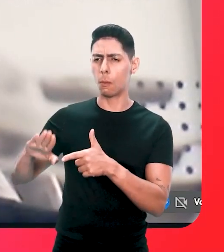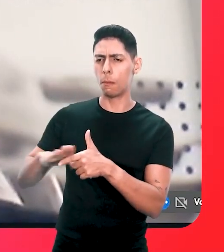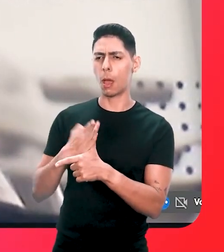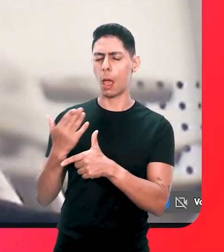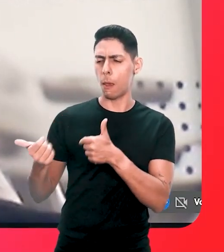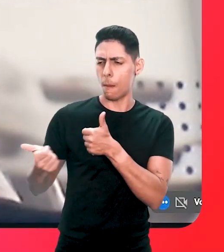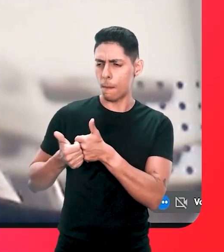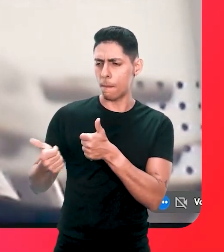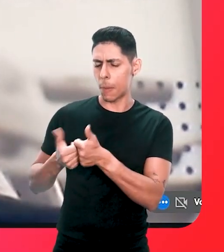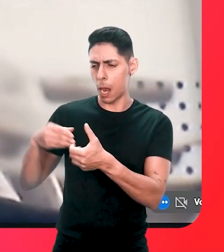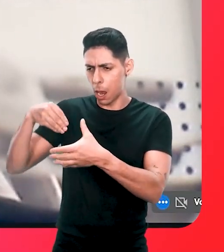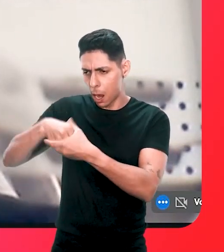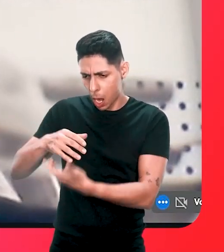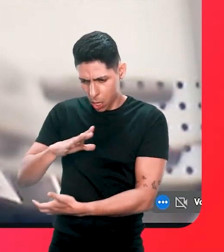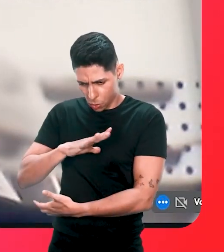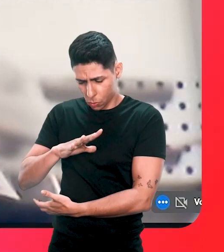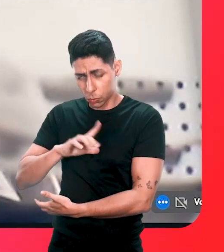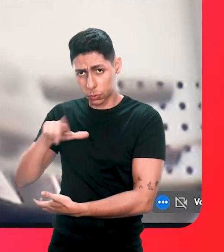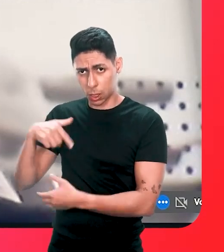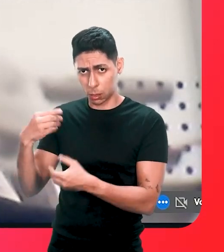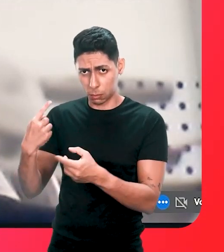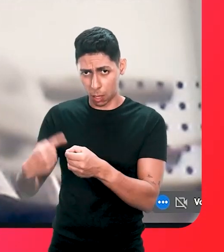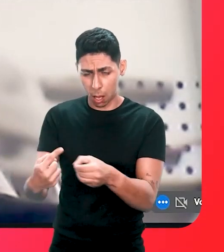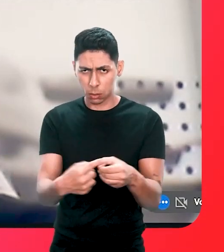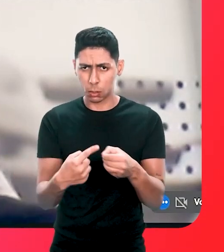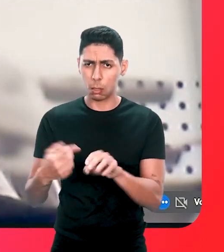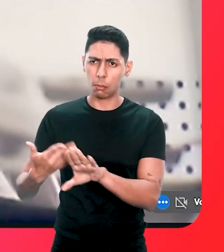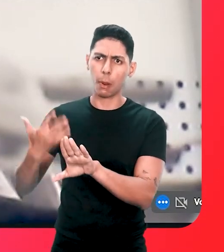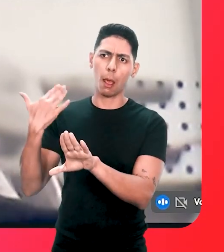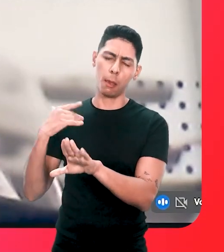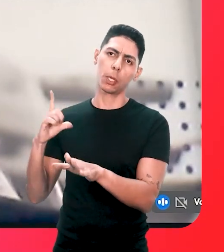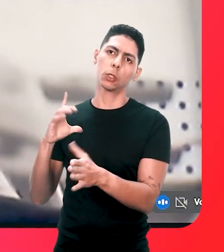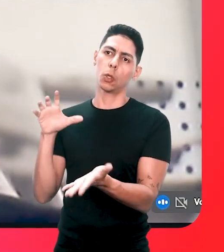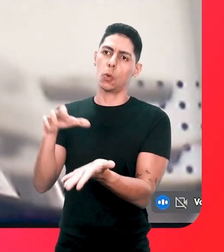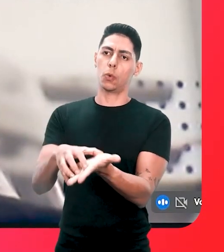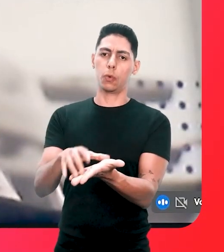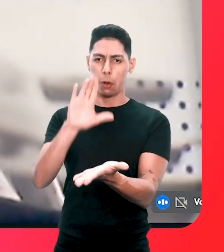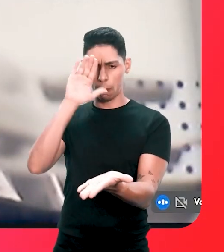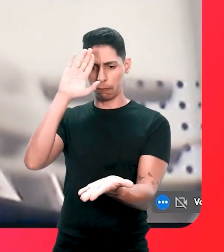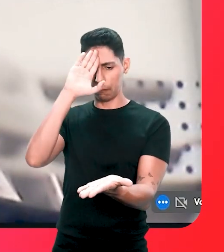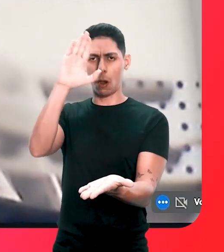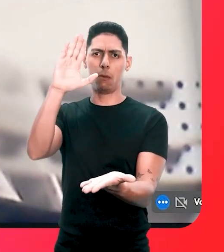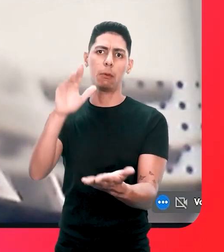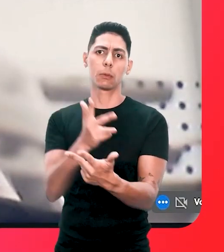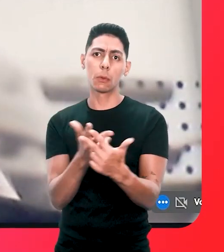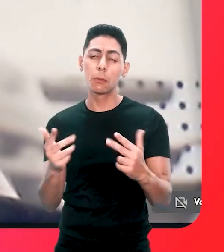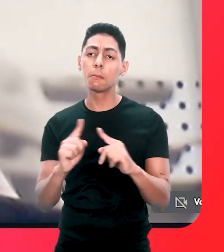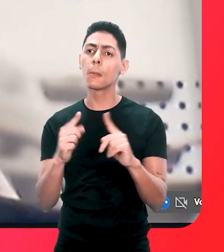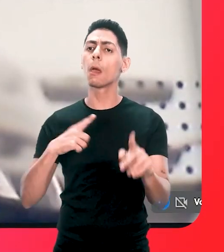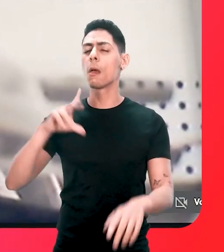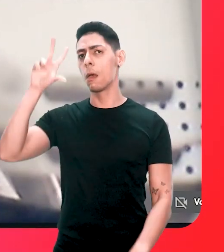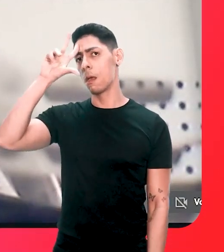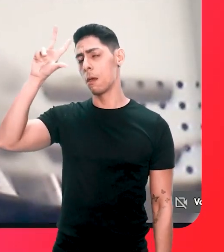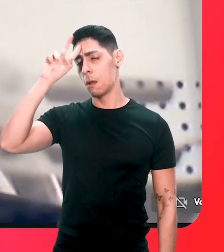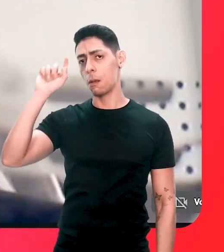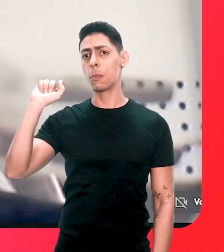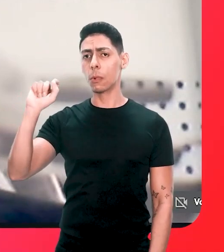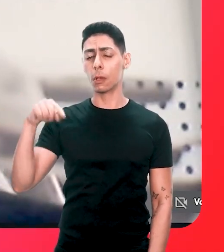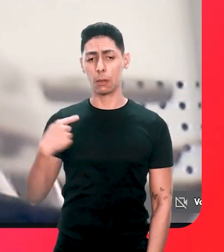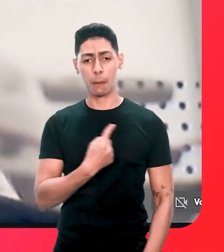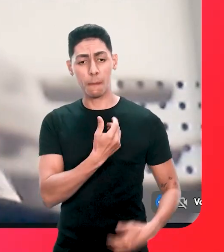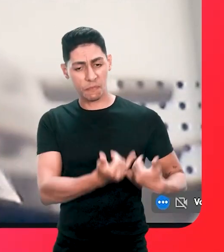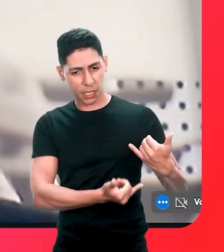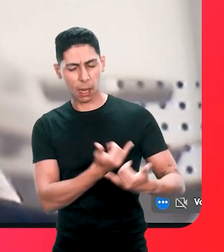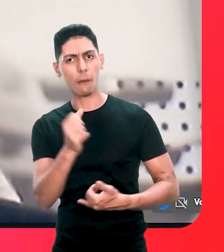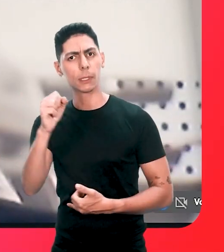bairro centro, né? Que o centro da cidade naquela época era tudo, né? Era onde tudo funcionava. E eu me lembro que a gente brincava na